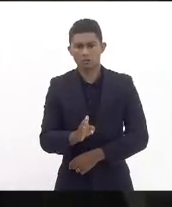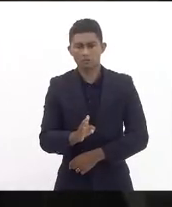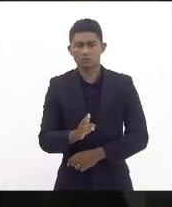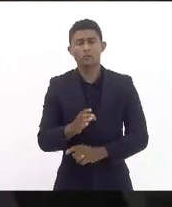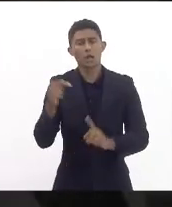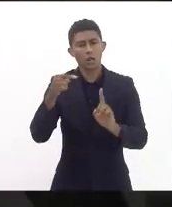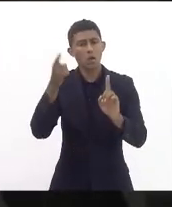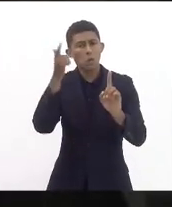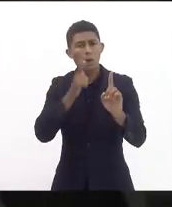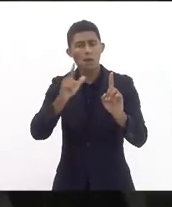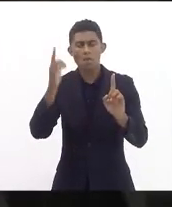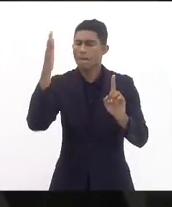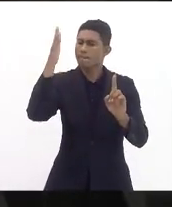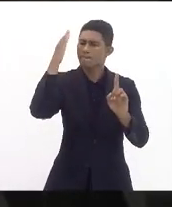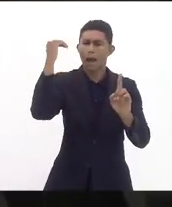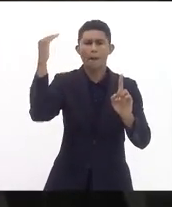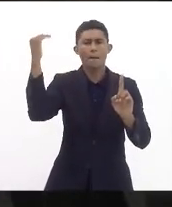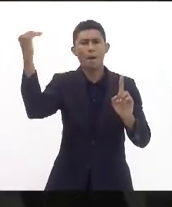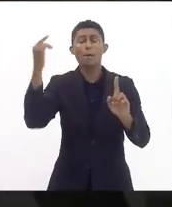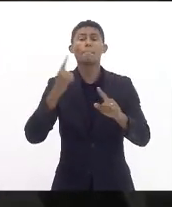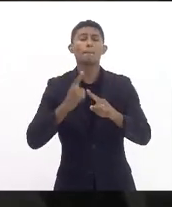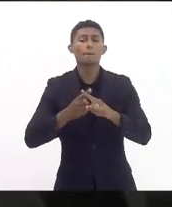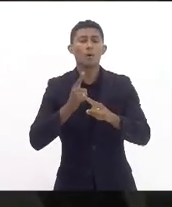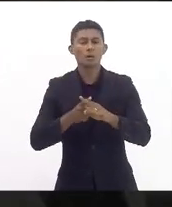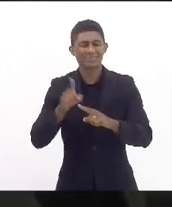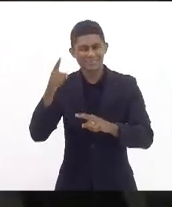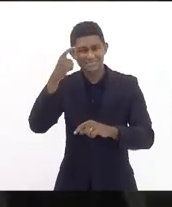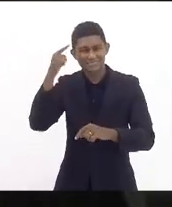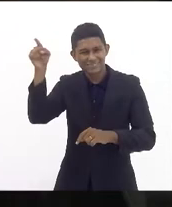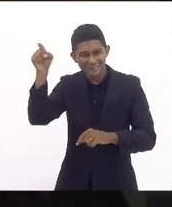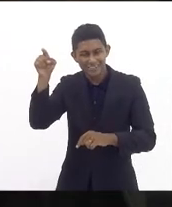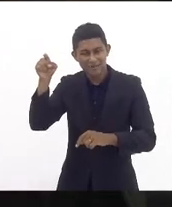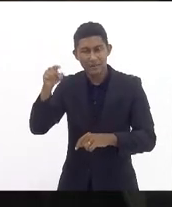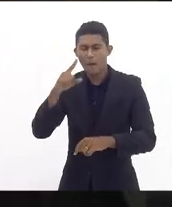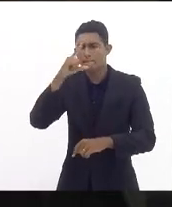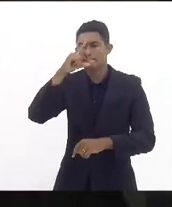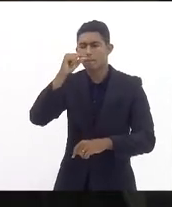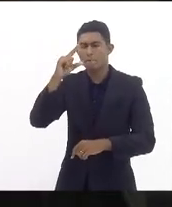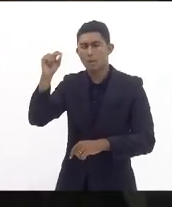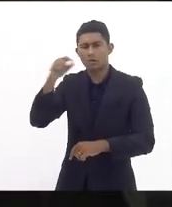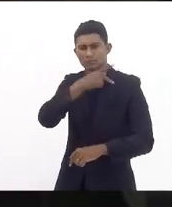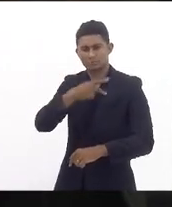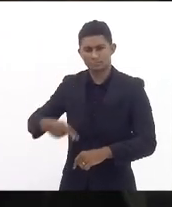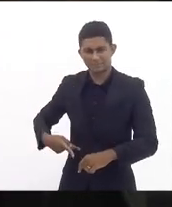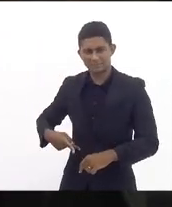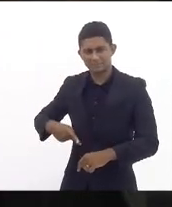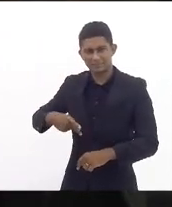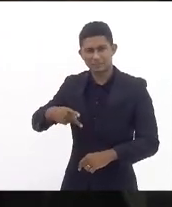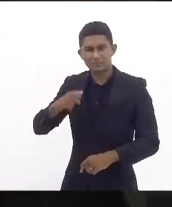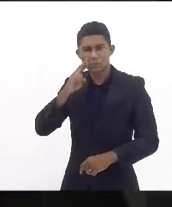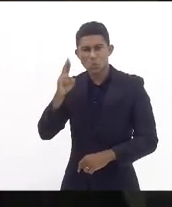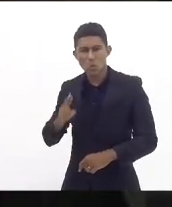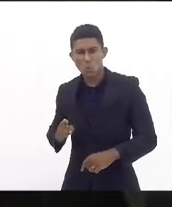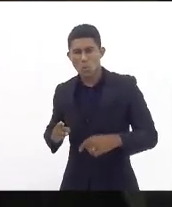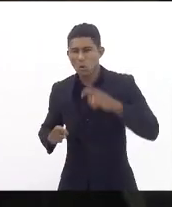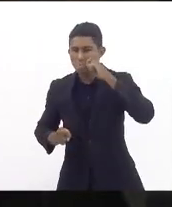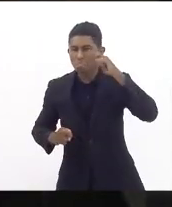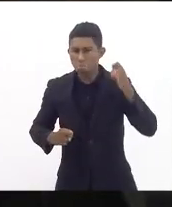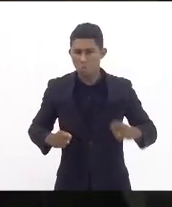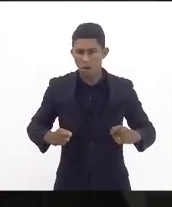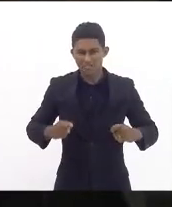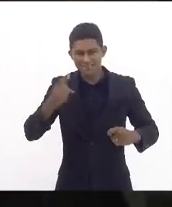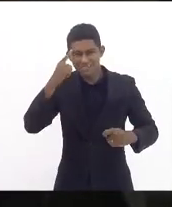dele quando ele tentou mediar o conflito compute mas esqueceu um pouco